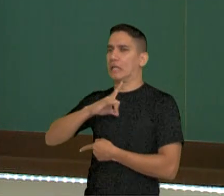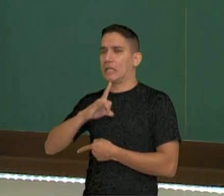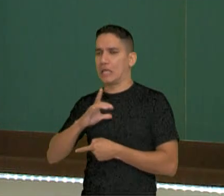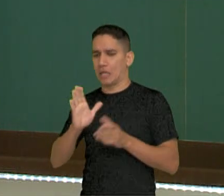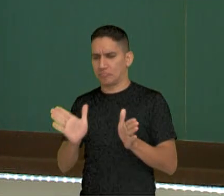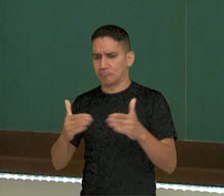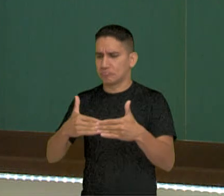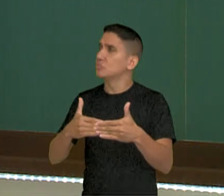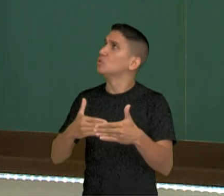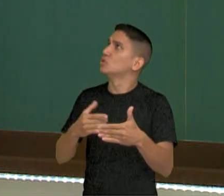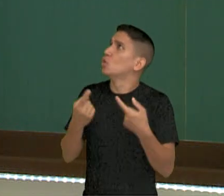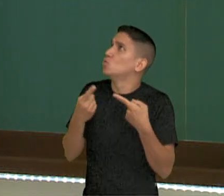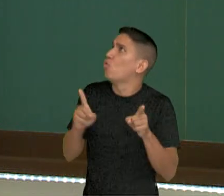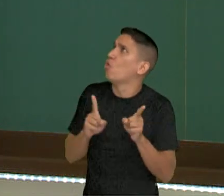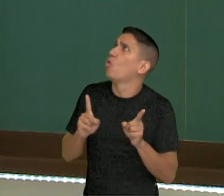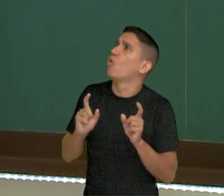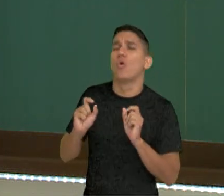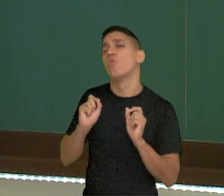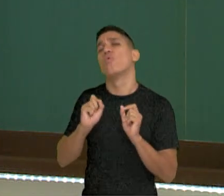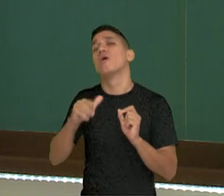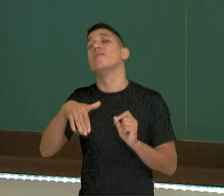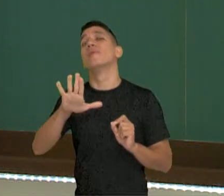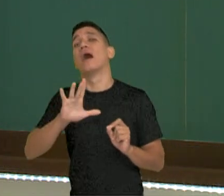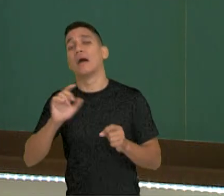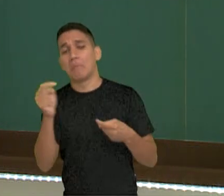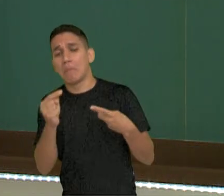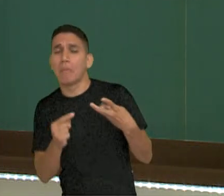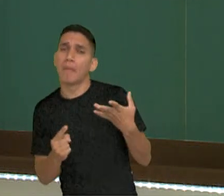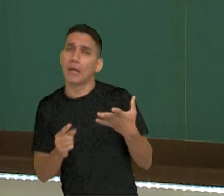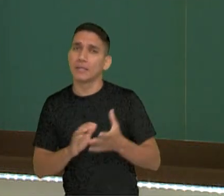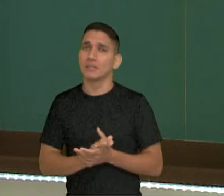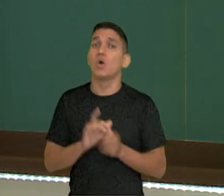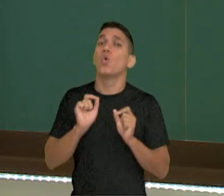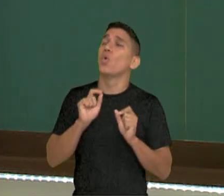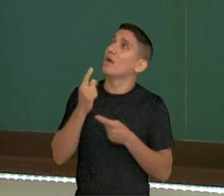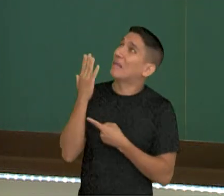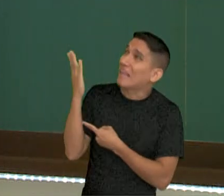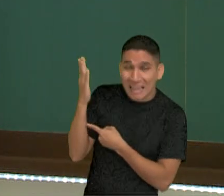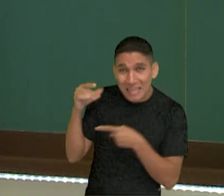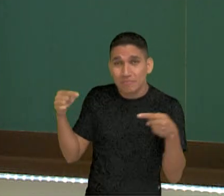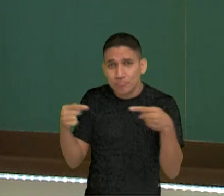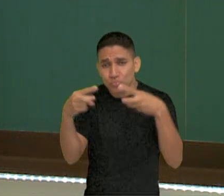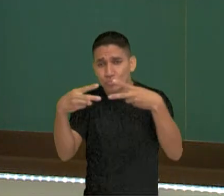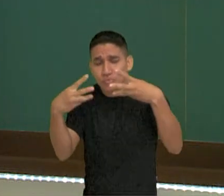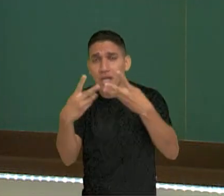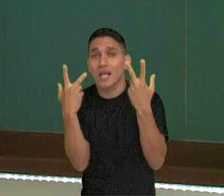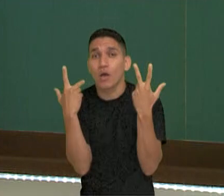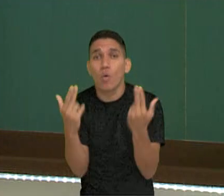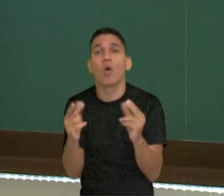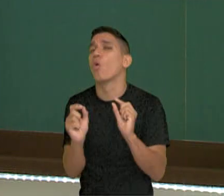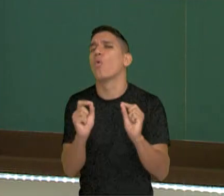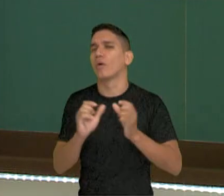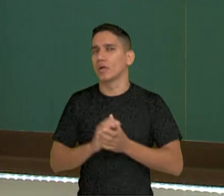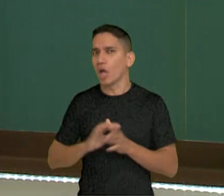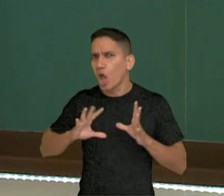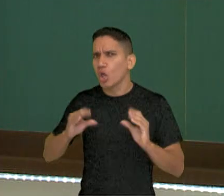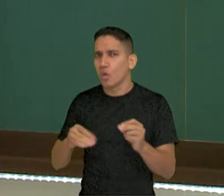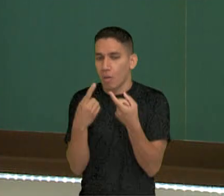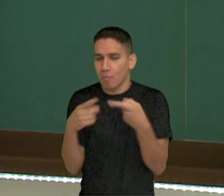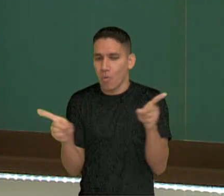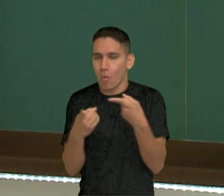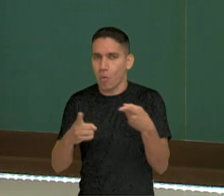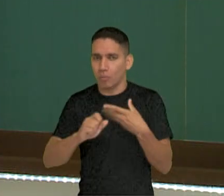som. O que mais além disso? O que eles têm em comum? Será que todos reproduzem